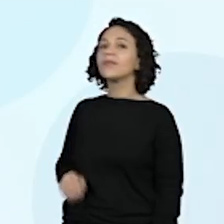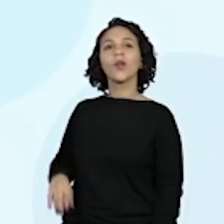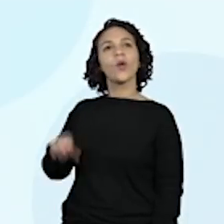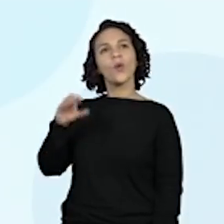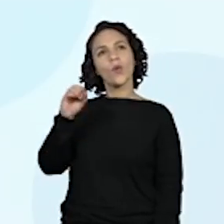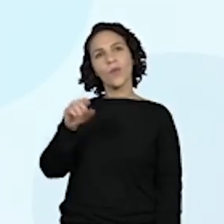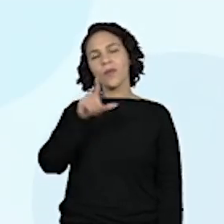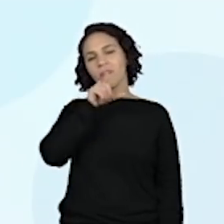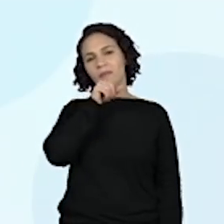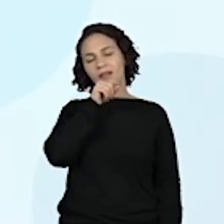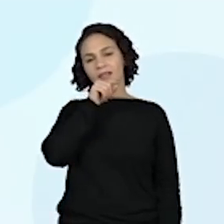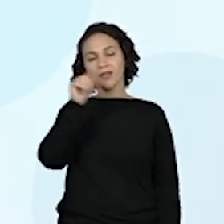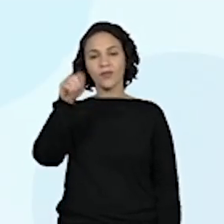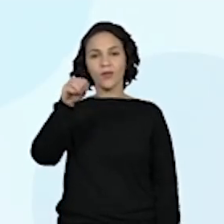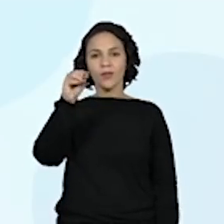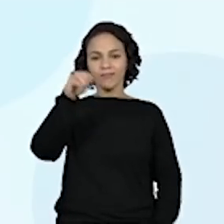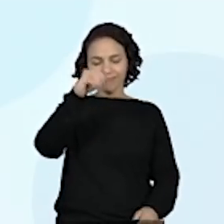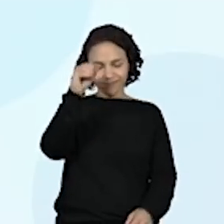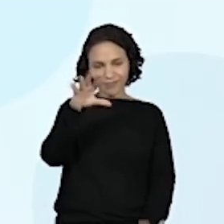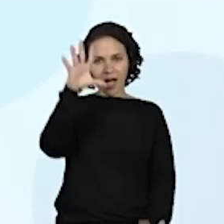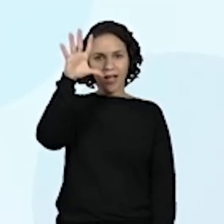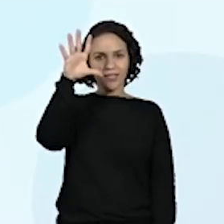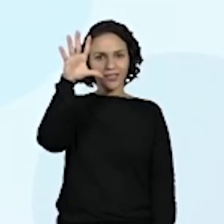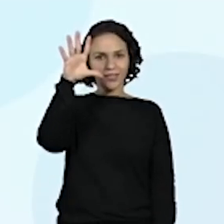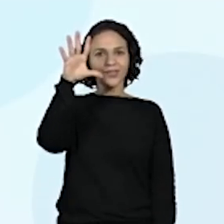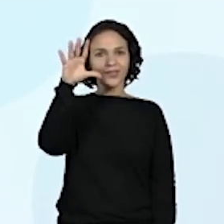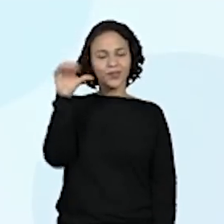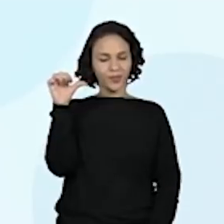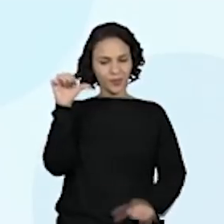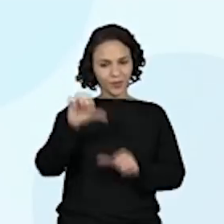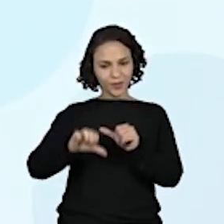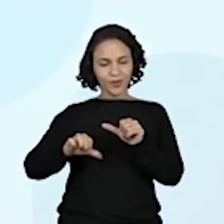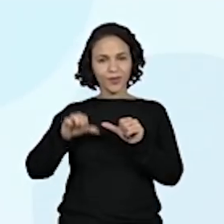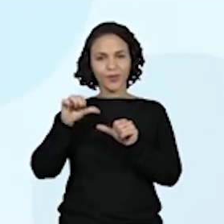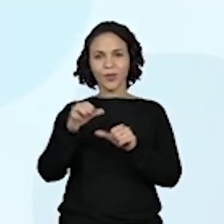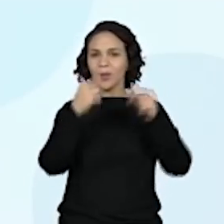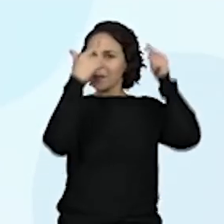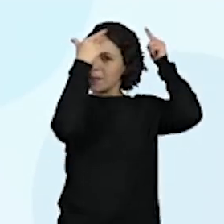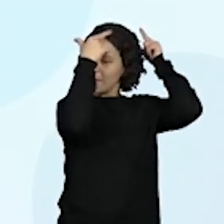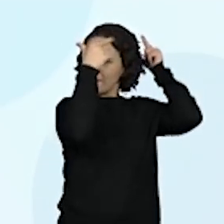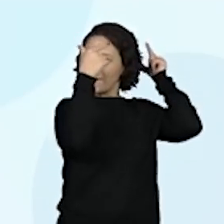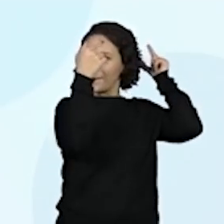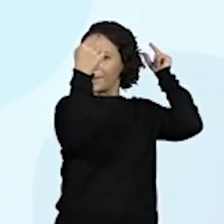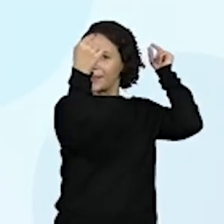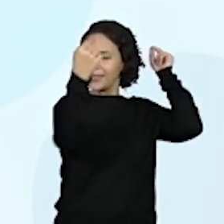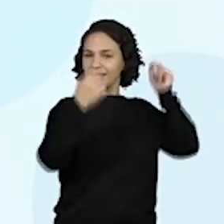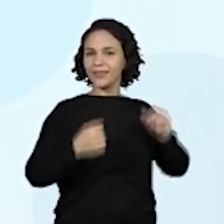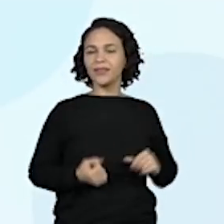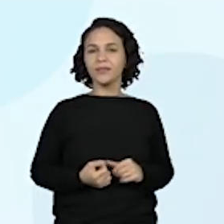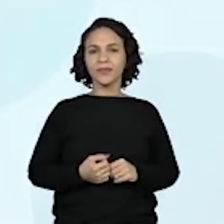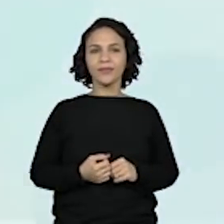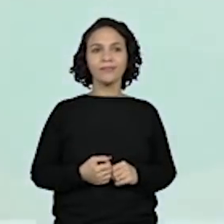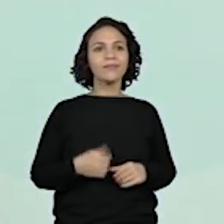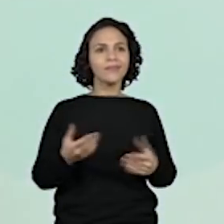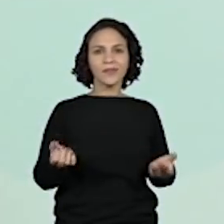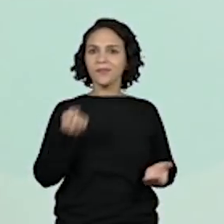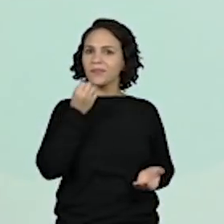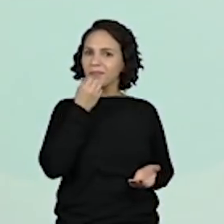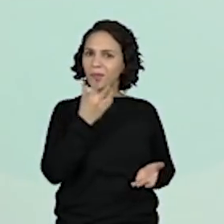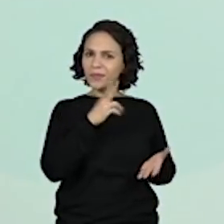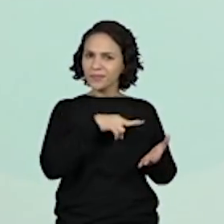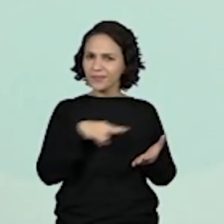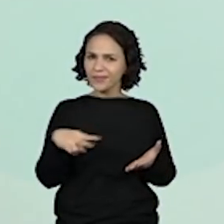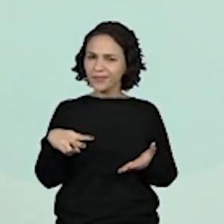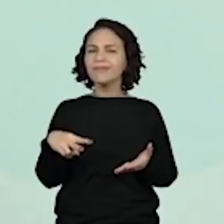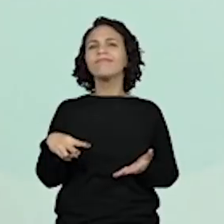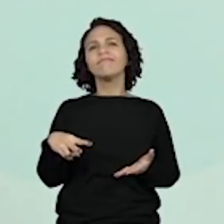Encantado. Tínhamos um pássaro que se transformou em um príncipe. Que bom ler, não é, professora Fran?